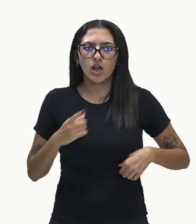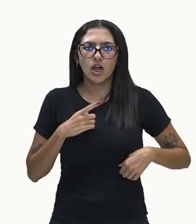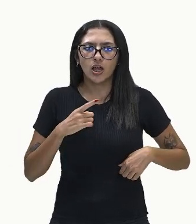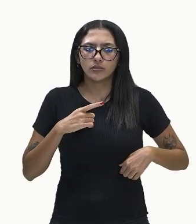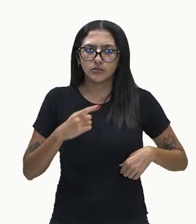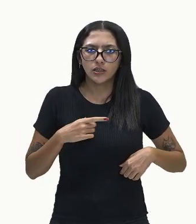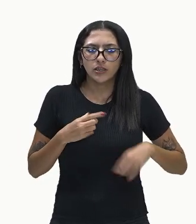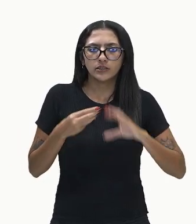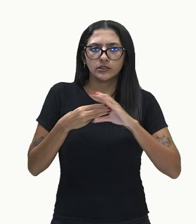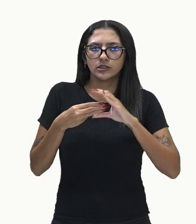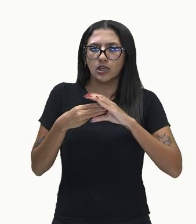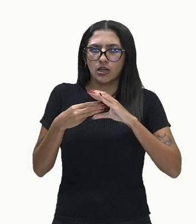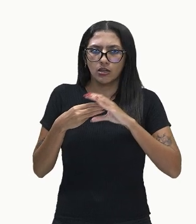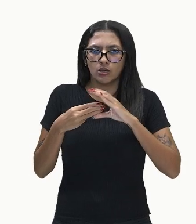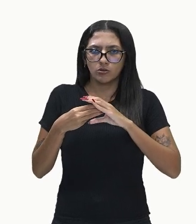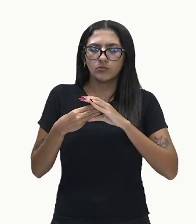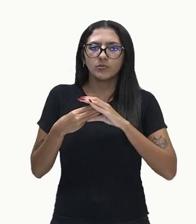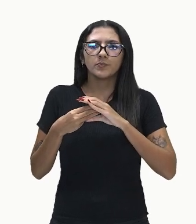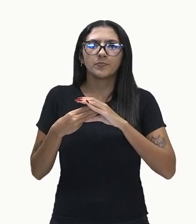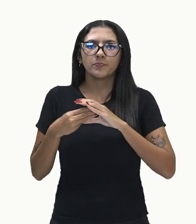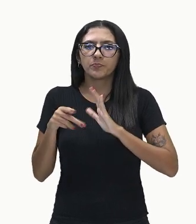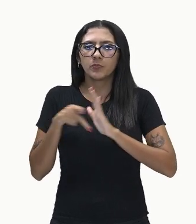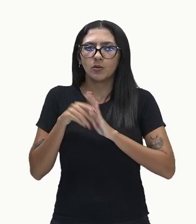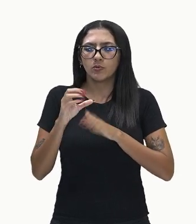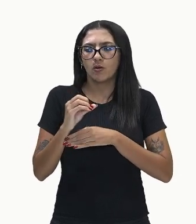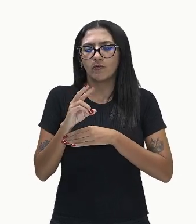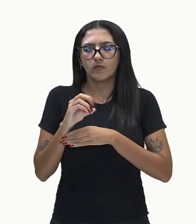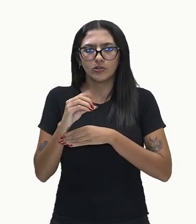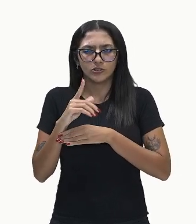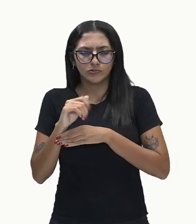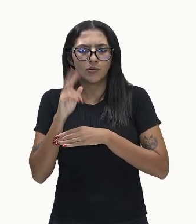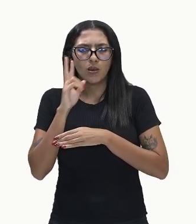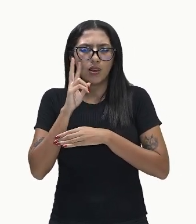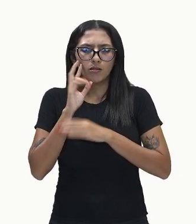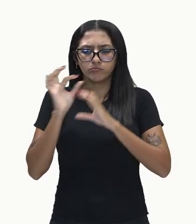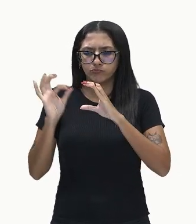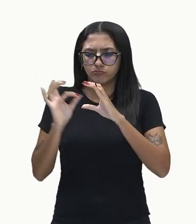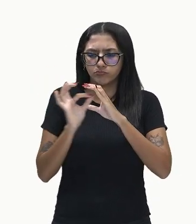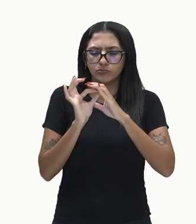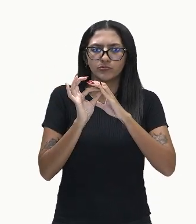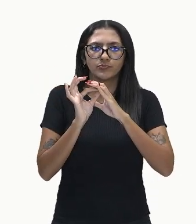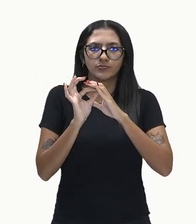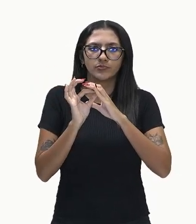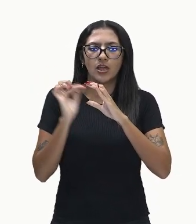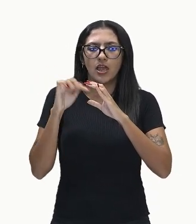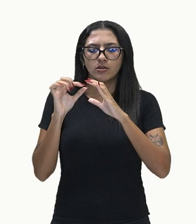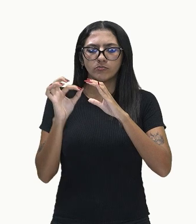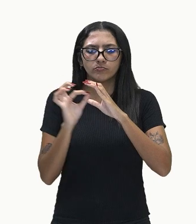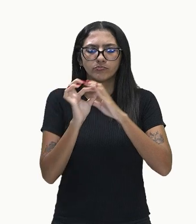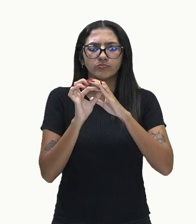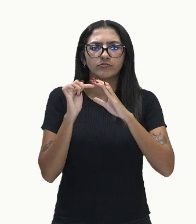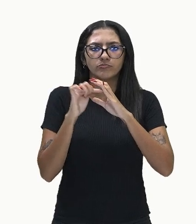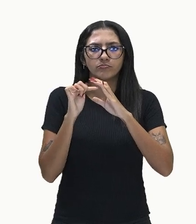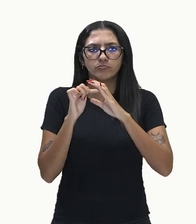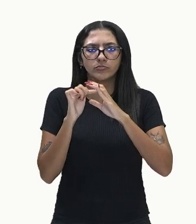sua célula reprodutiva, do seu ovócito, certo? Que vai